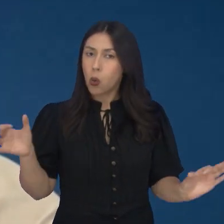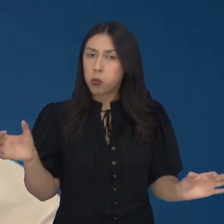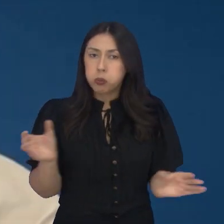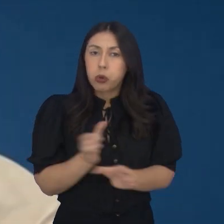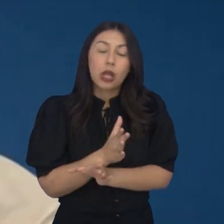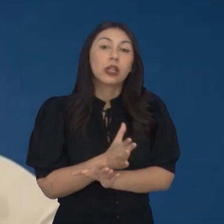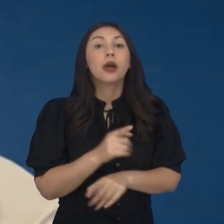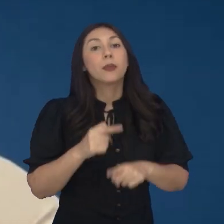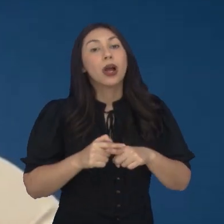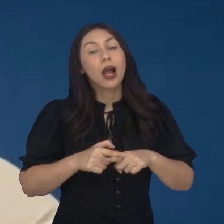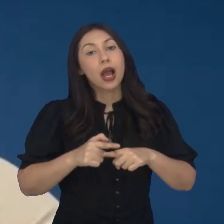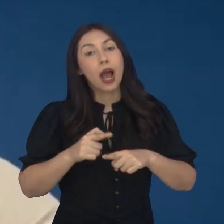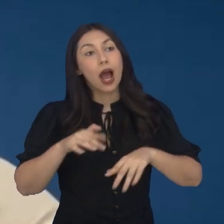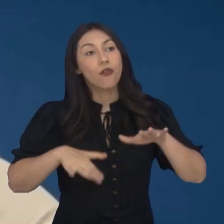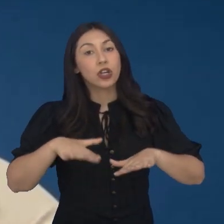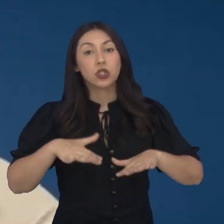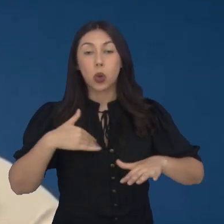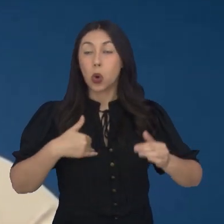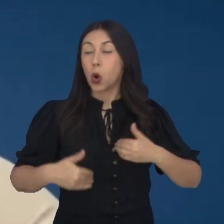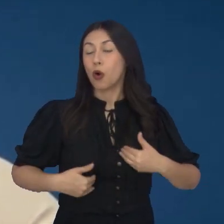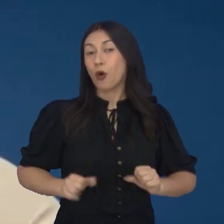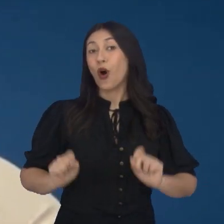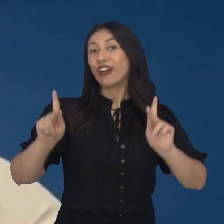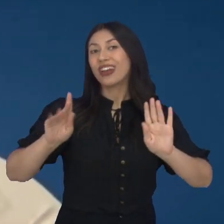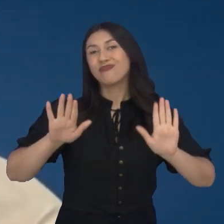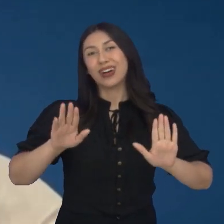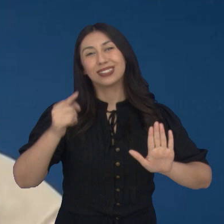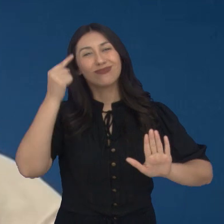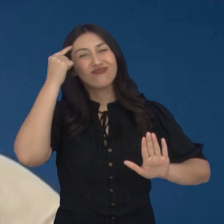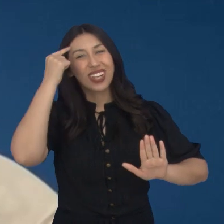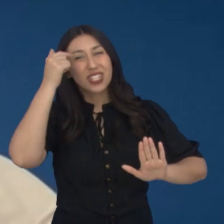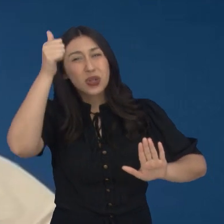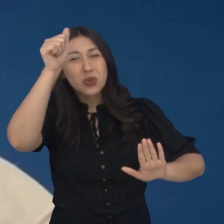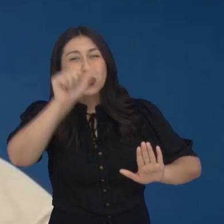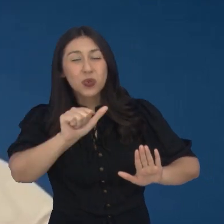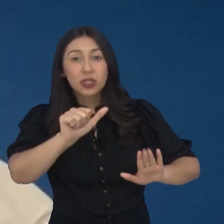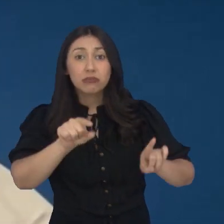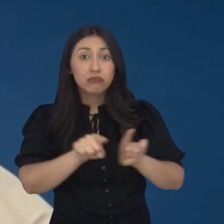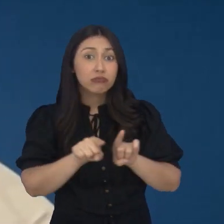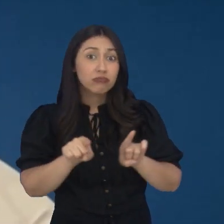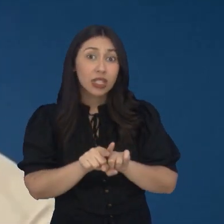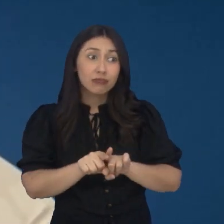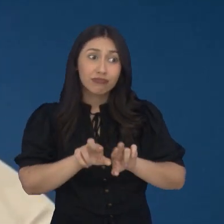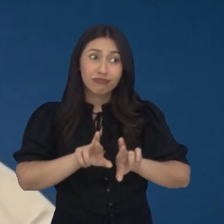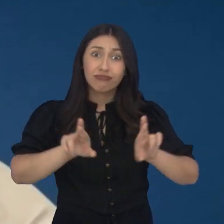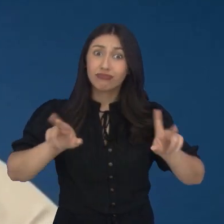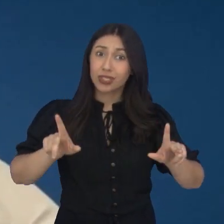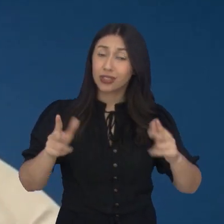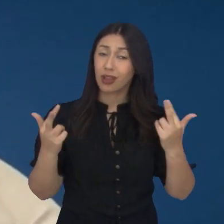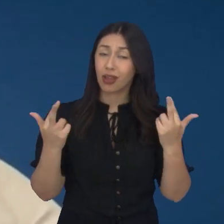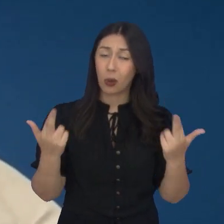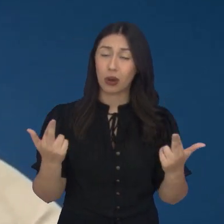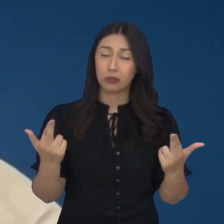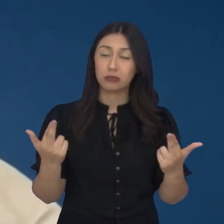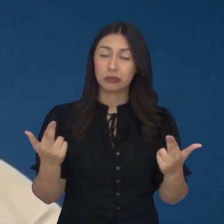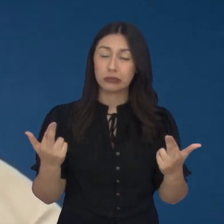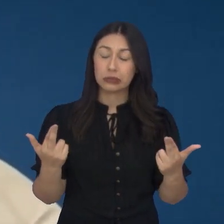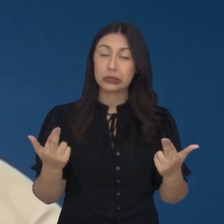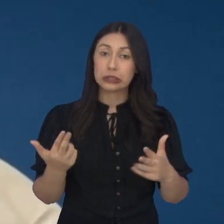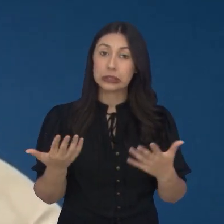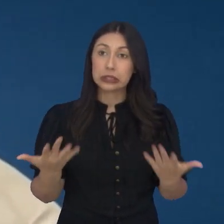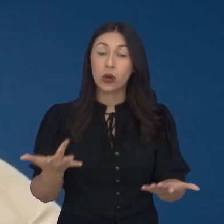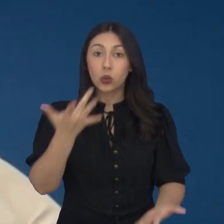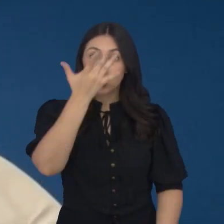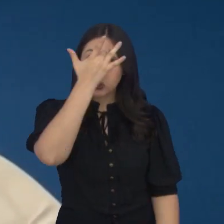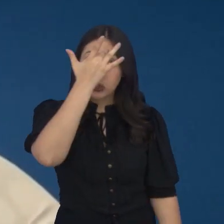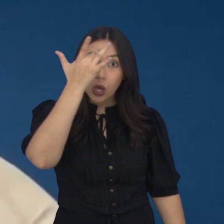ter um bom corpo se a sua cabeça não está bem, se a sua mente não está bem, e o contrário é verdadeiro também. Então, existe a saúde mental, existe